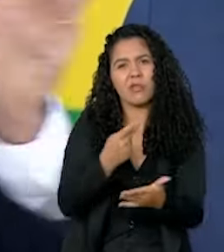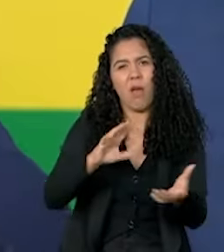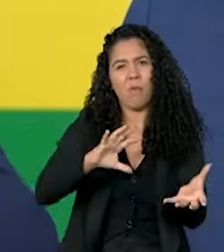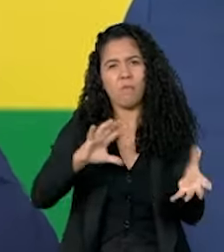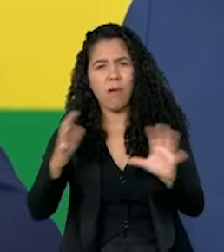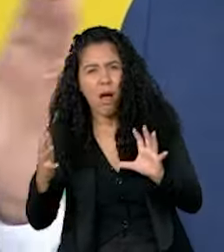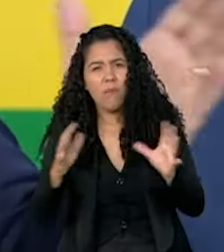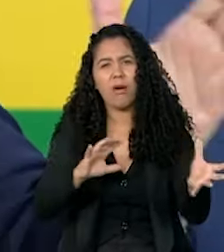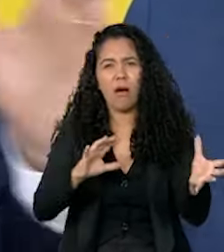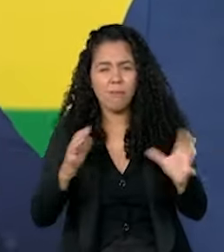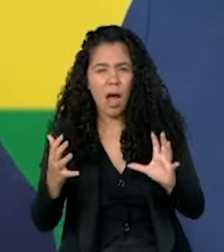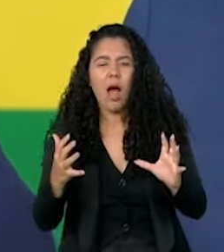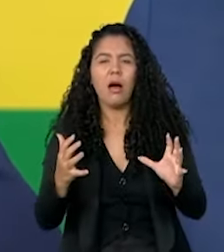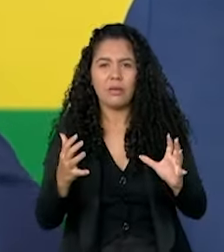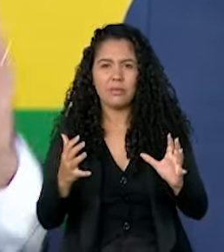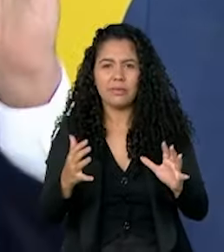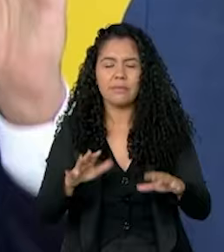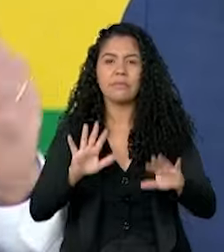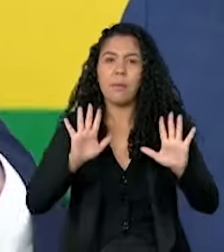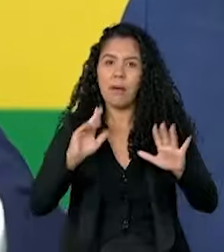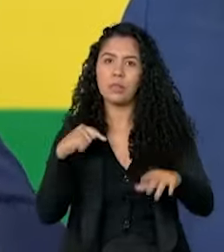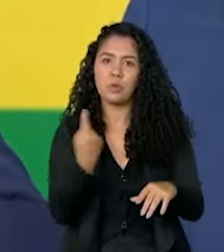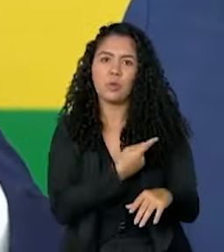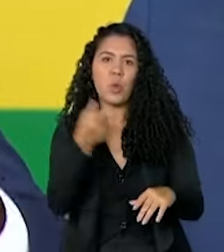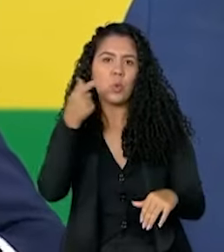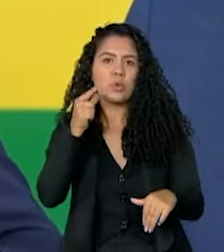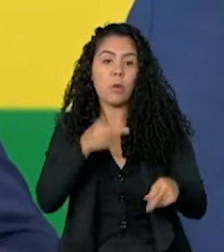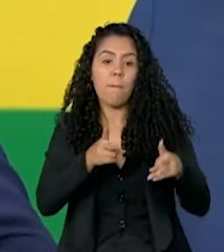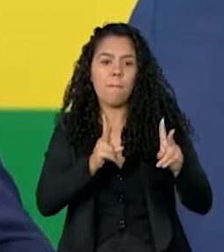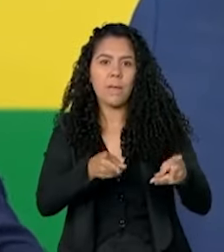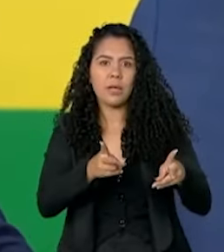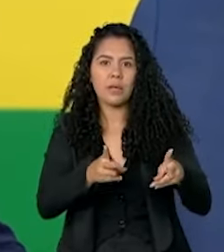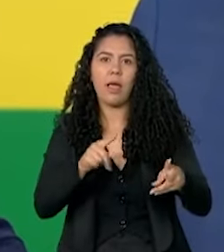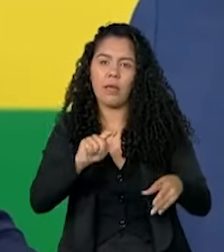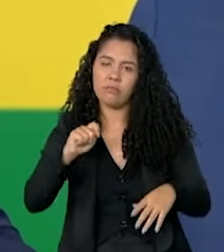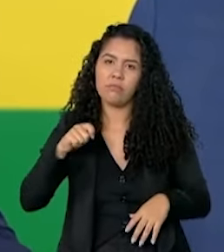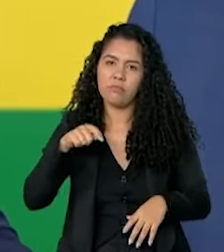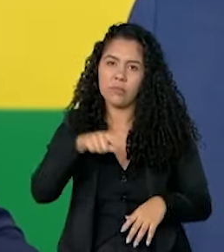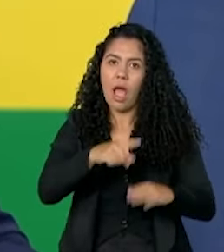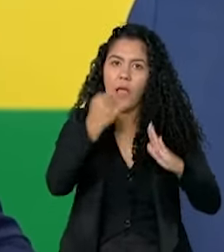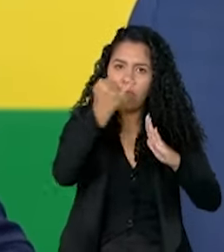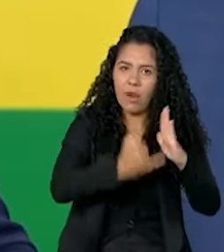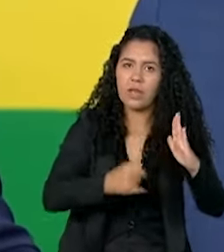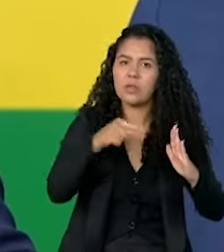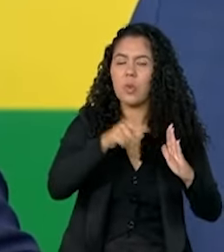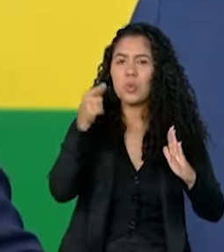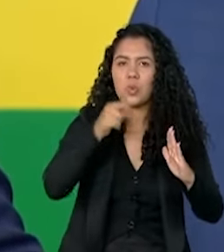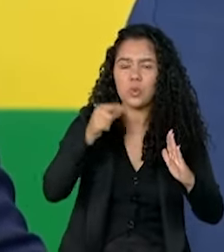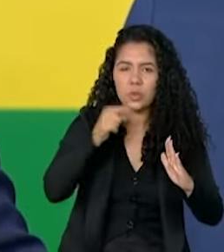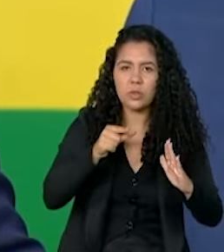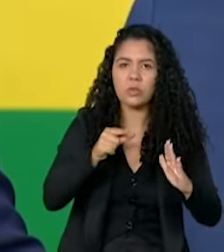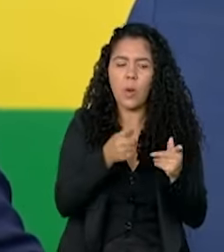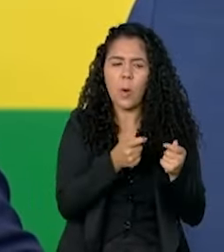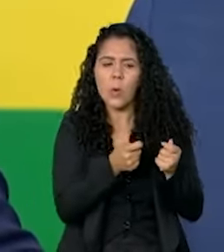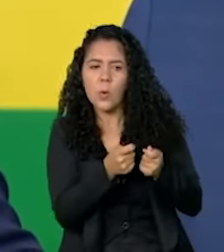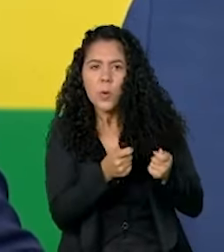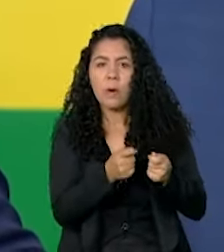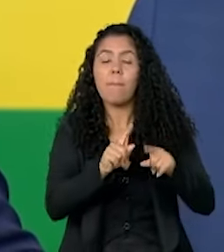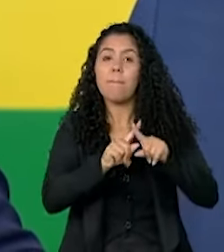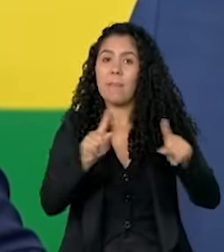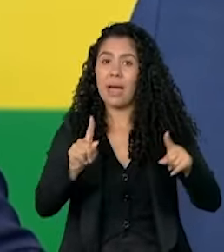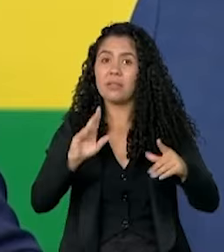inflação na série histórica, né? Desde o Plano Real, sob controle. E, repito, tivemos dois